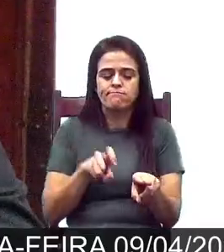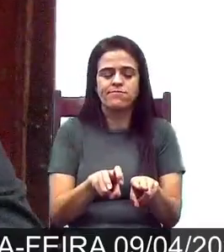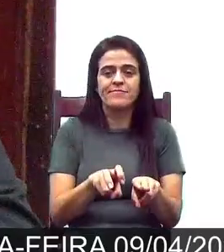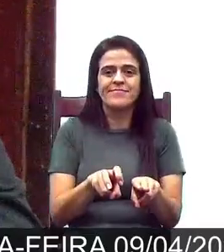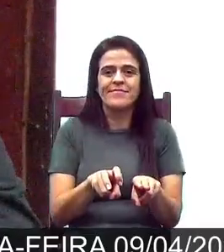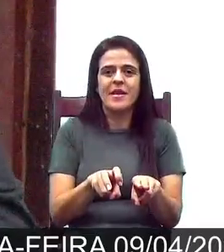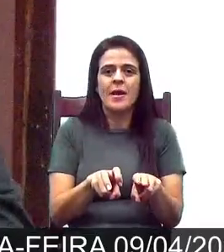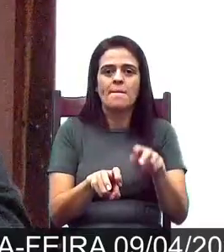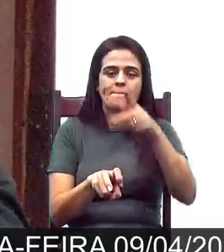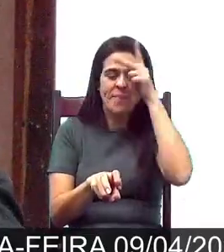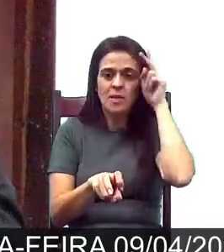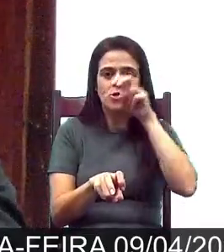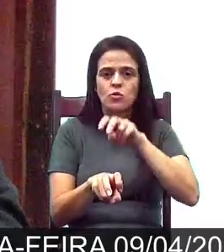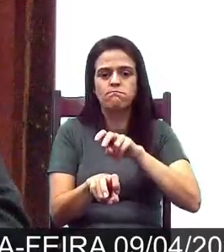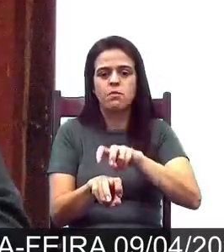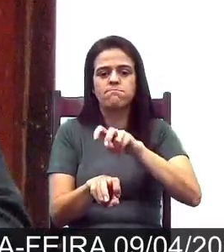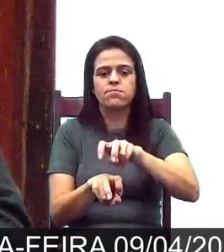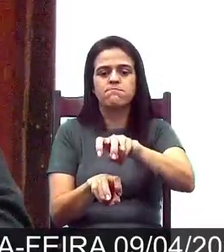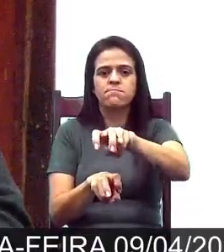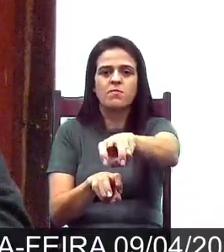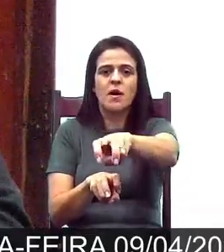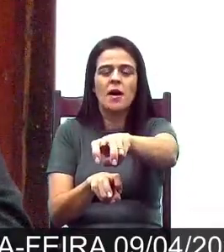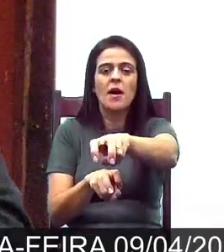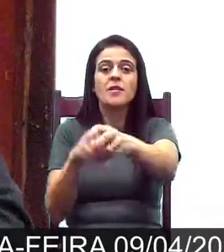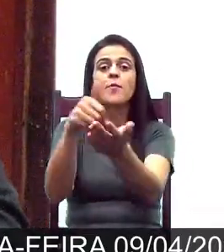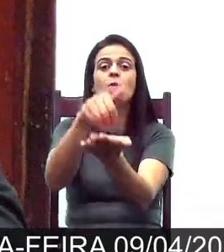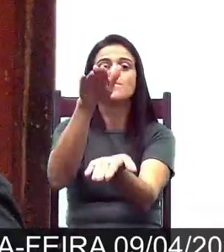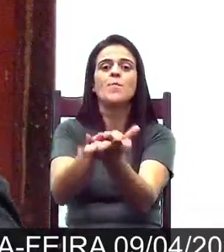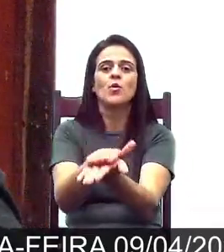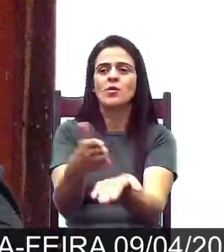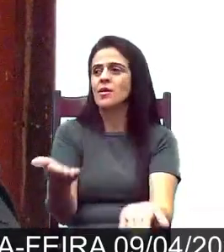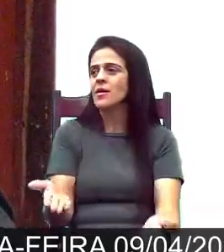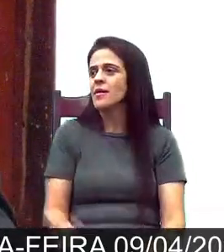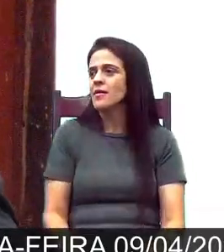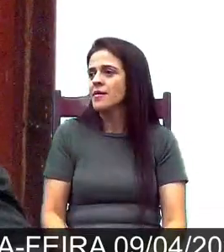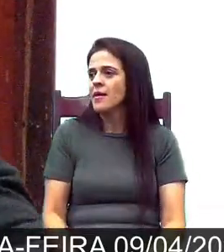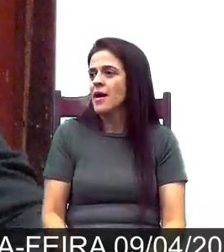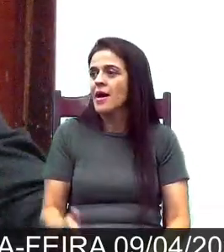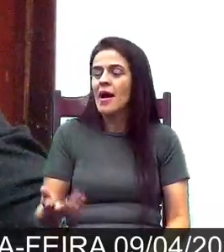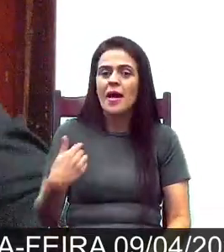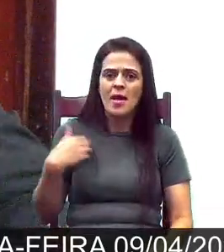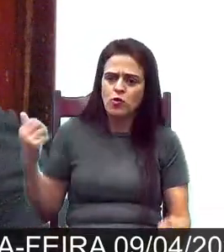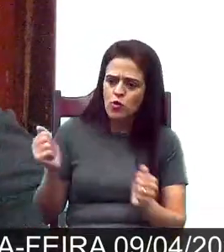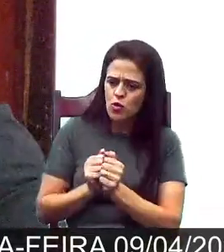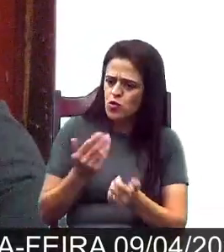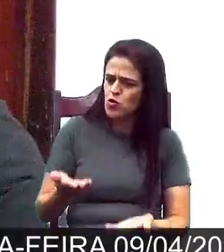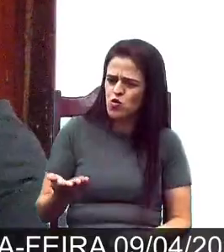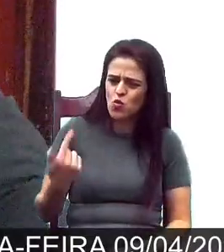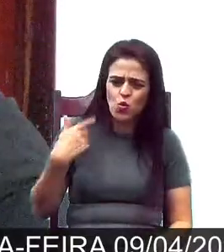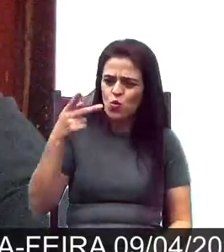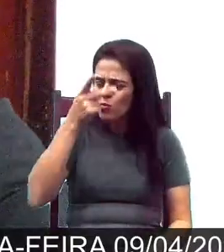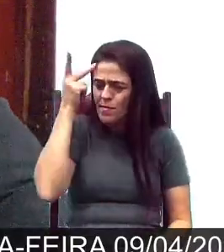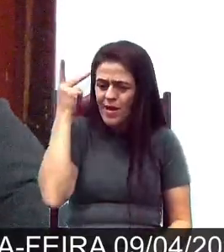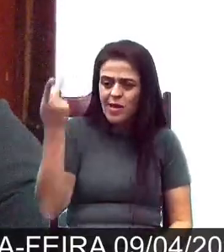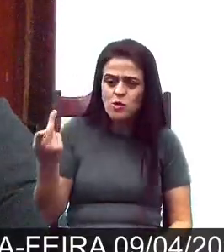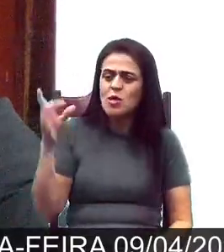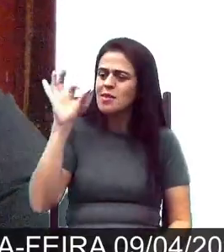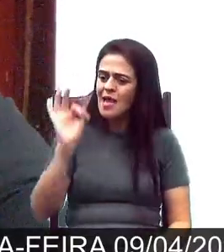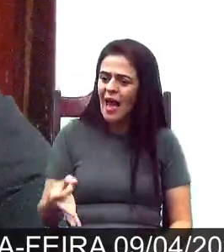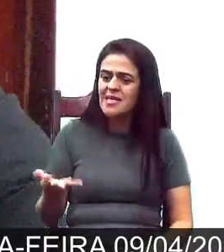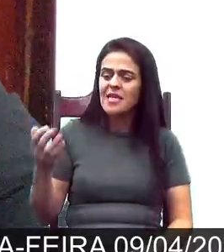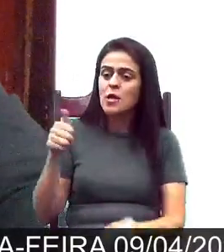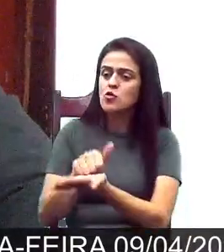multado. Eu acho, eu estou do lado daquele cara. Mas, Rodrigo, você é do lado do errado. Você faz a lei, mas você é do lado do errado.